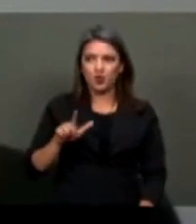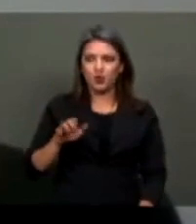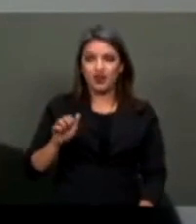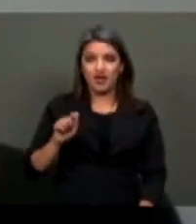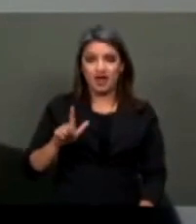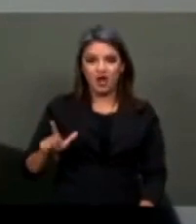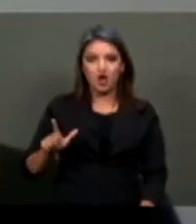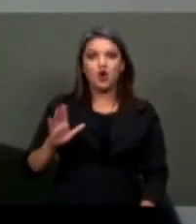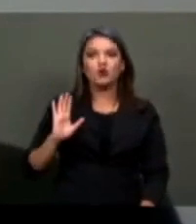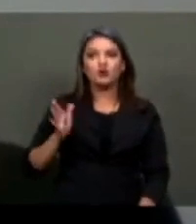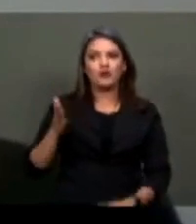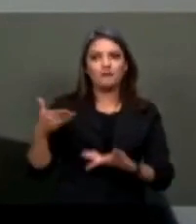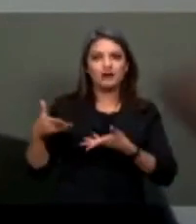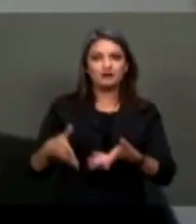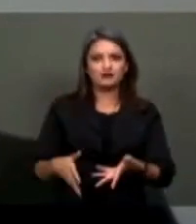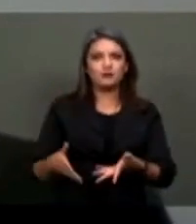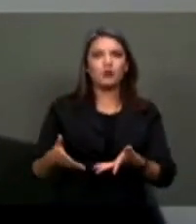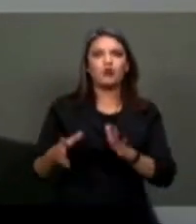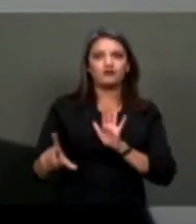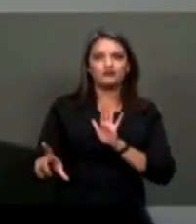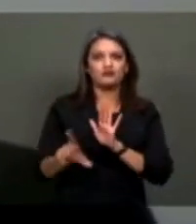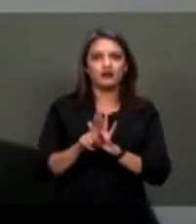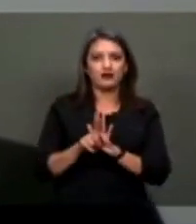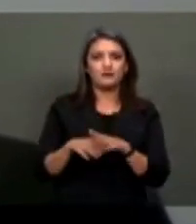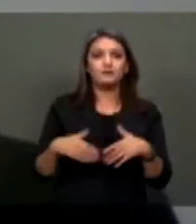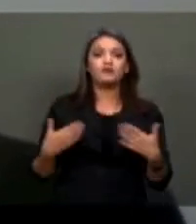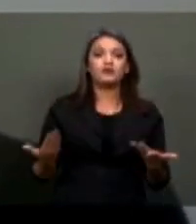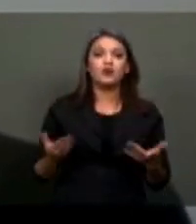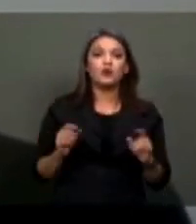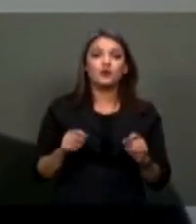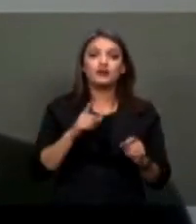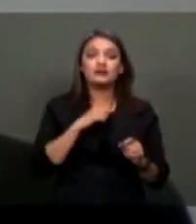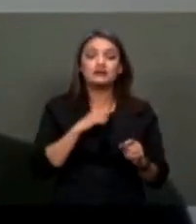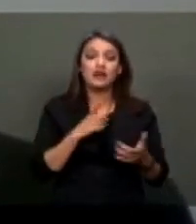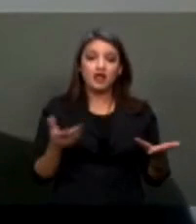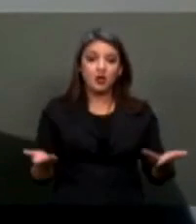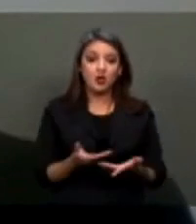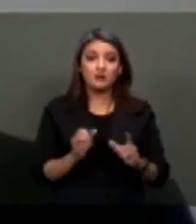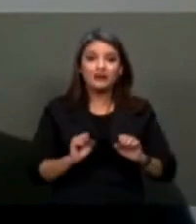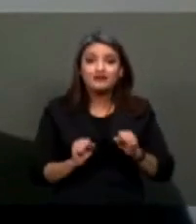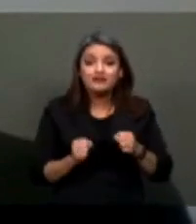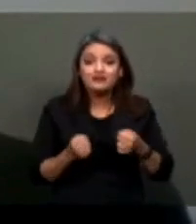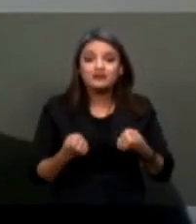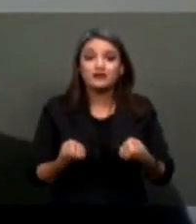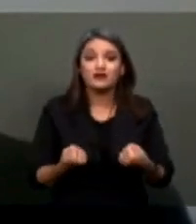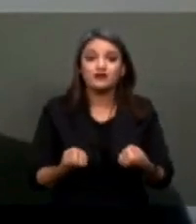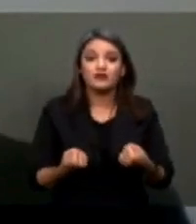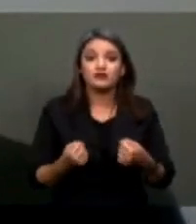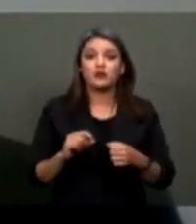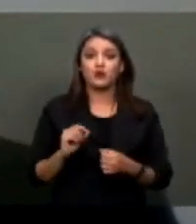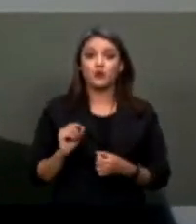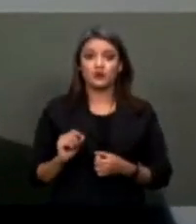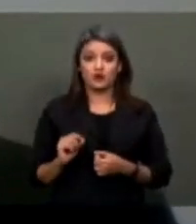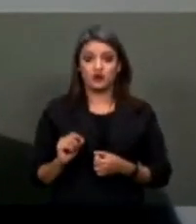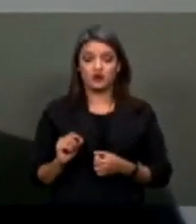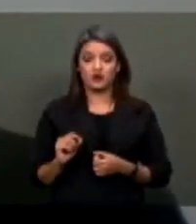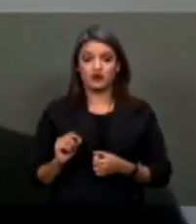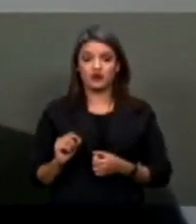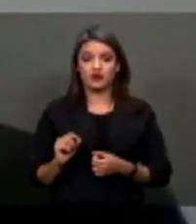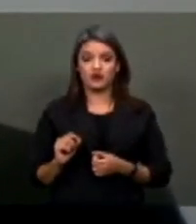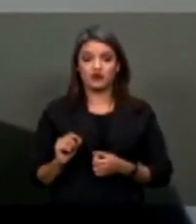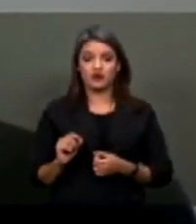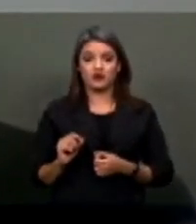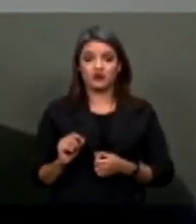gestação da Norma em comento o que você está aqui a defender é excelência De forma